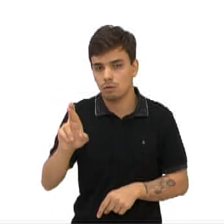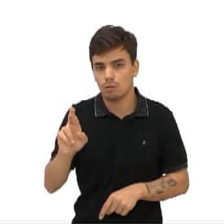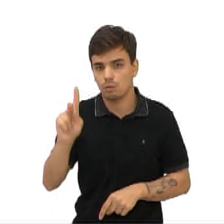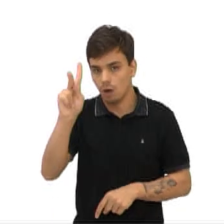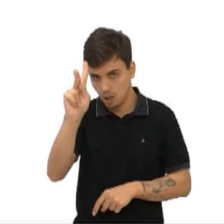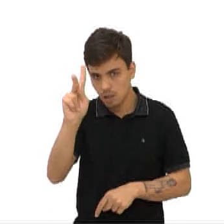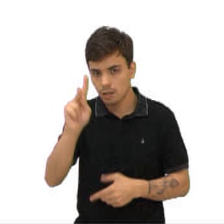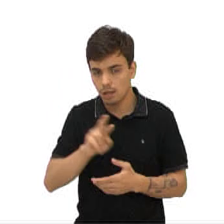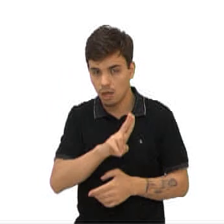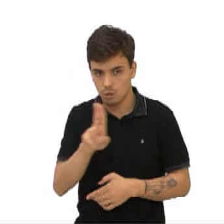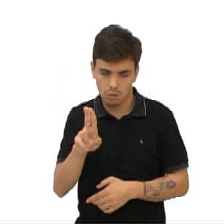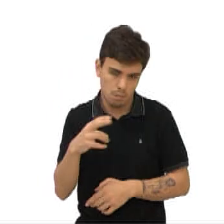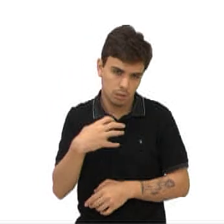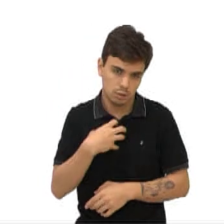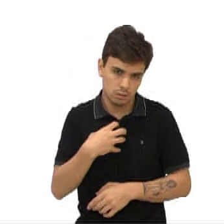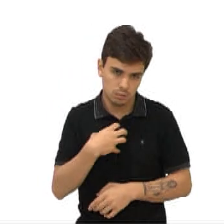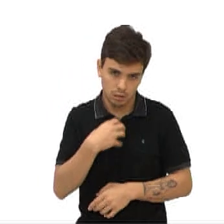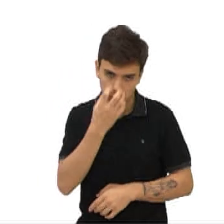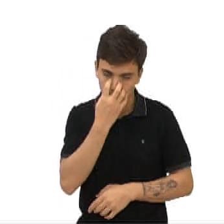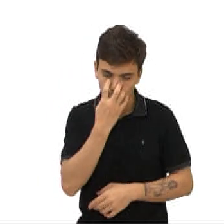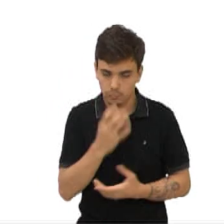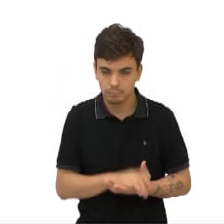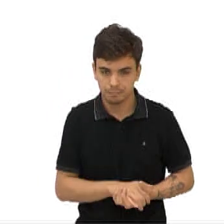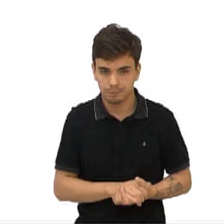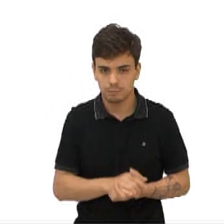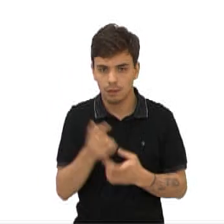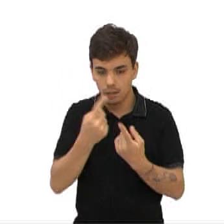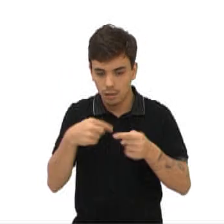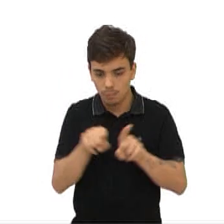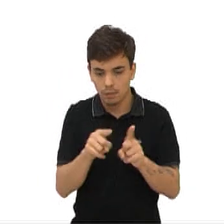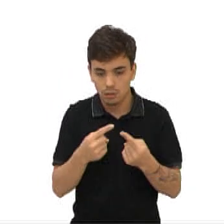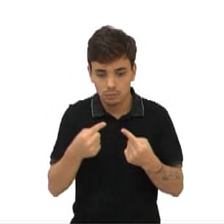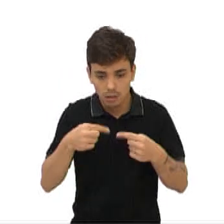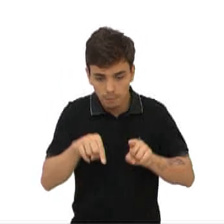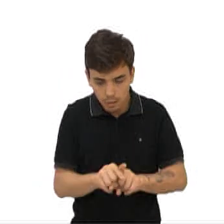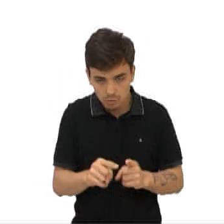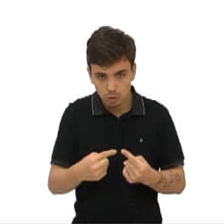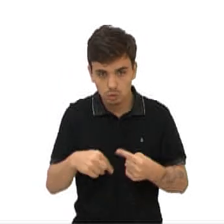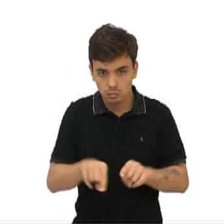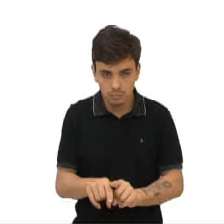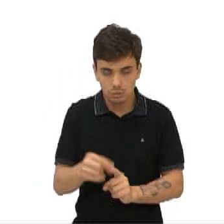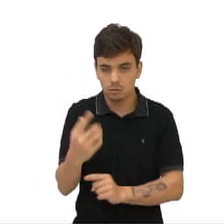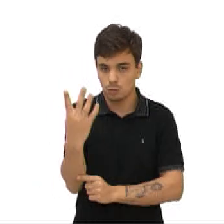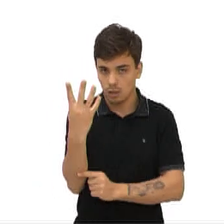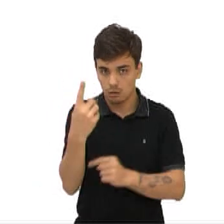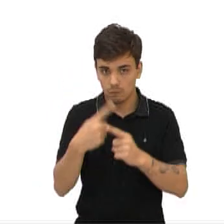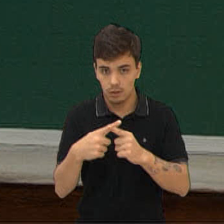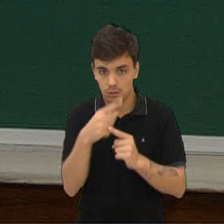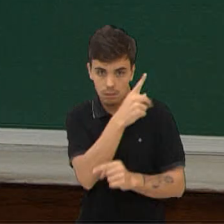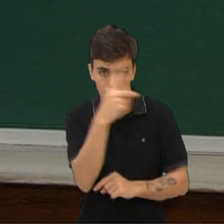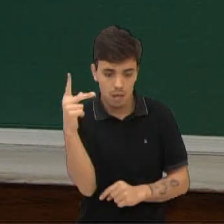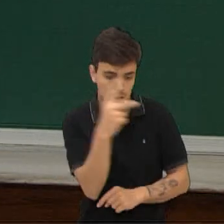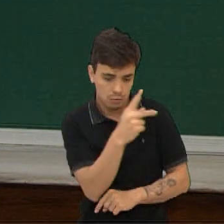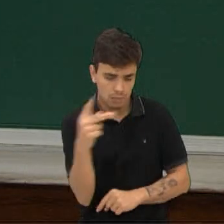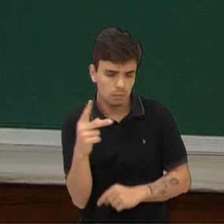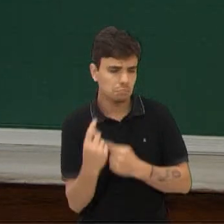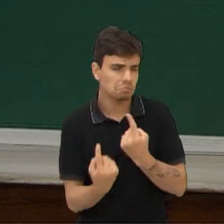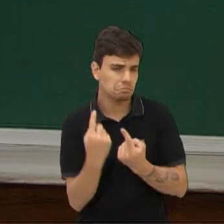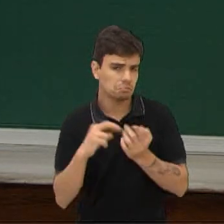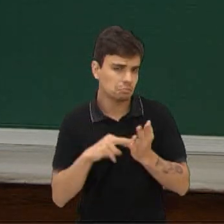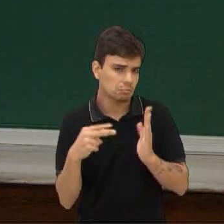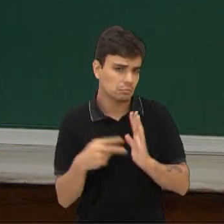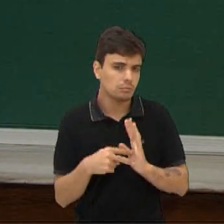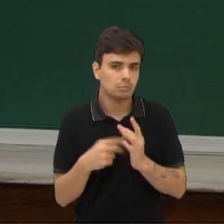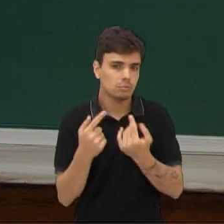cachorro, né? Uma Yorkshire. Ela repete 4 vezes no mesmo parágrafo. Qual é o efeito de sentido